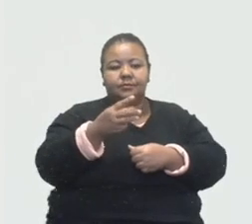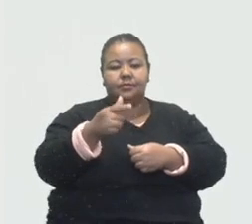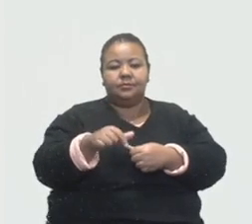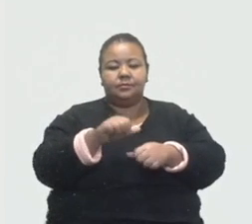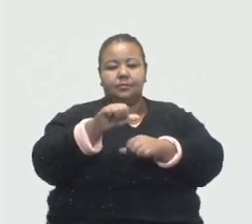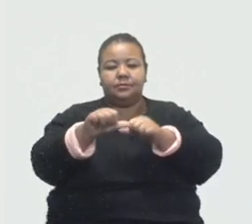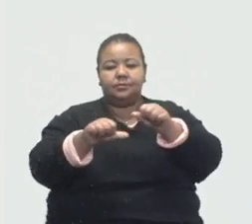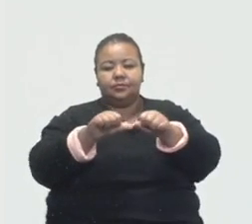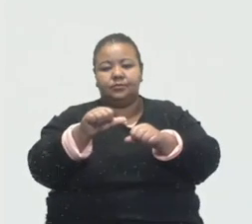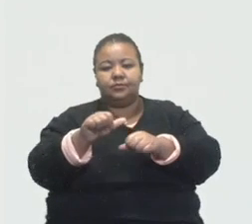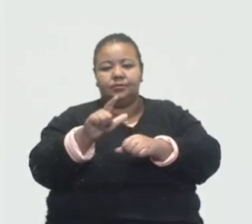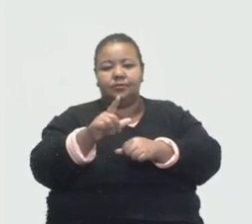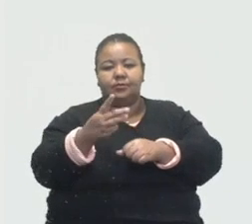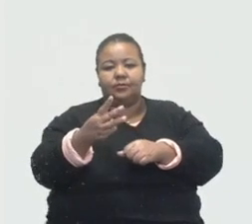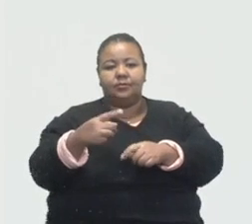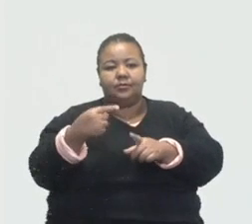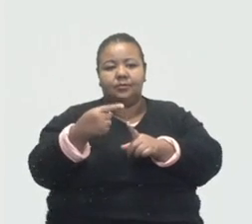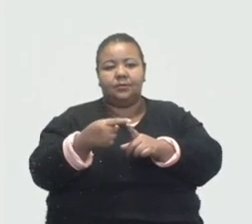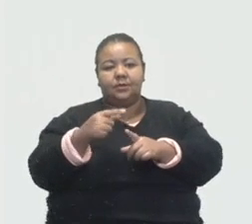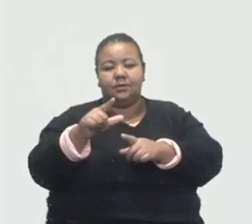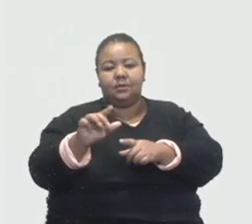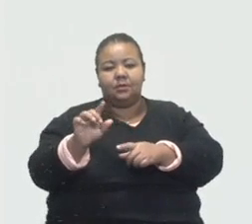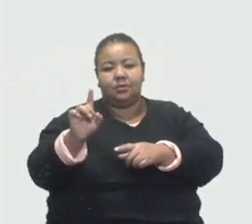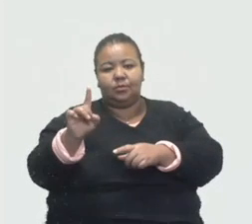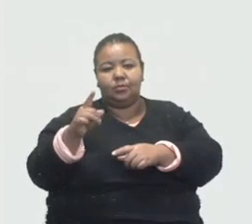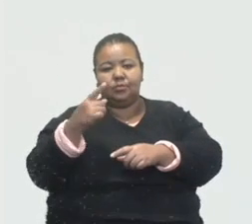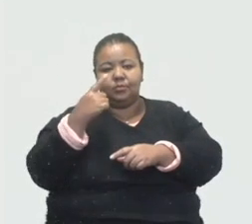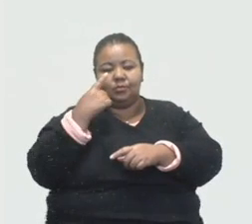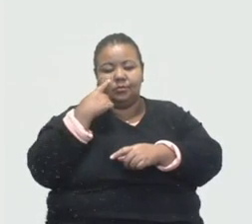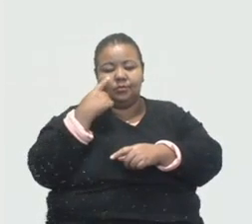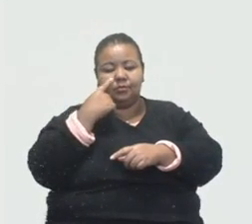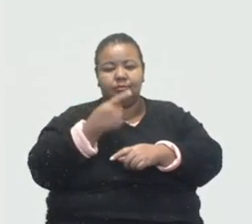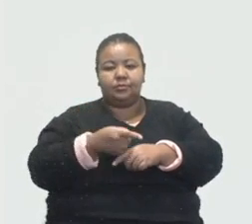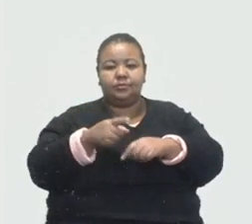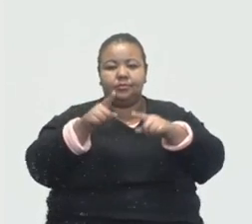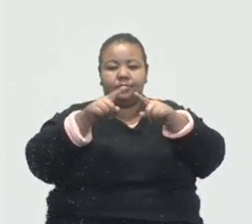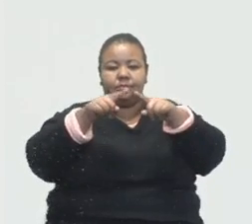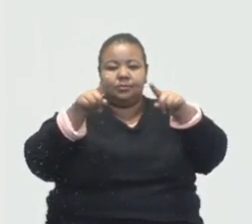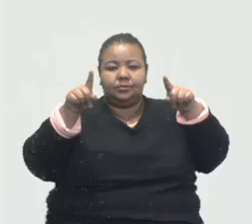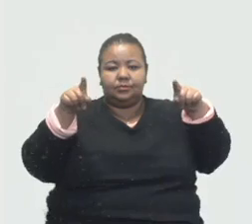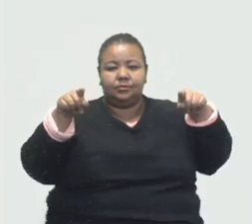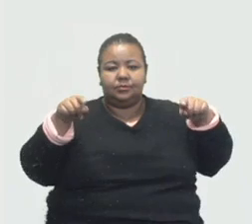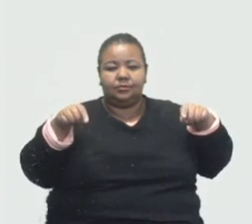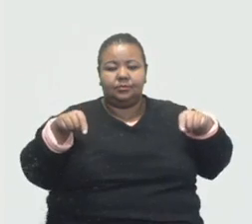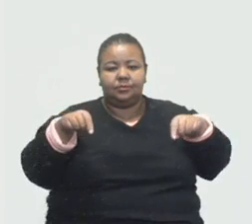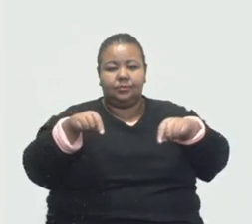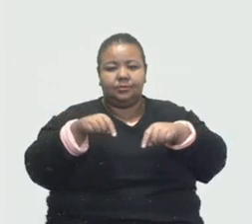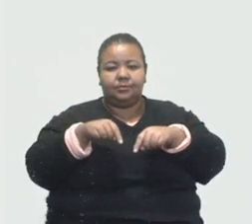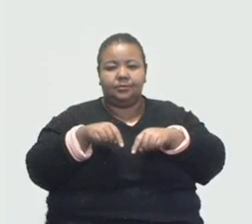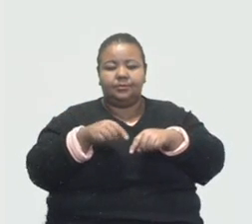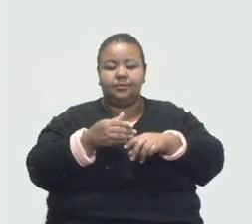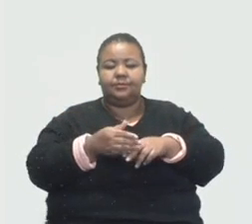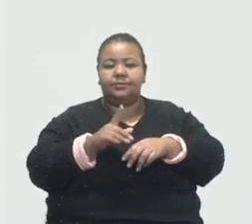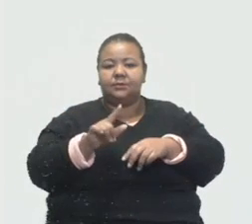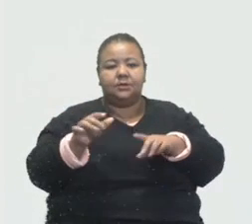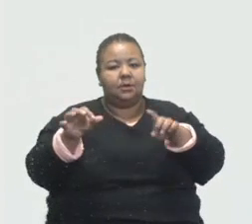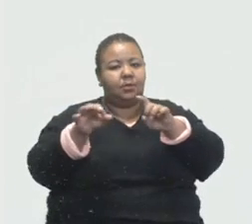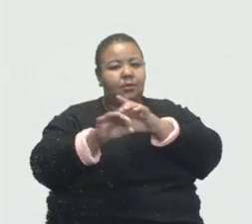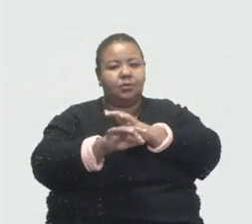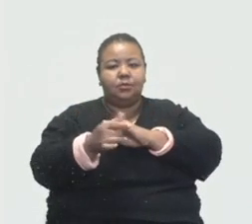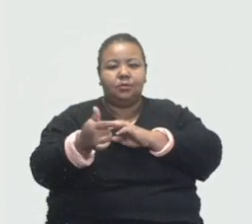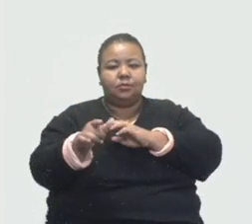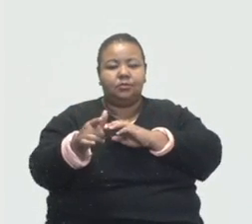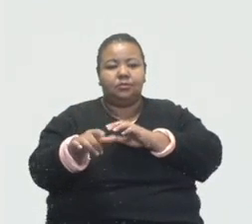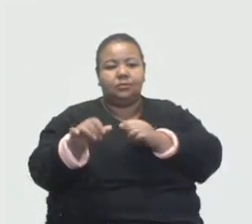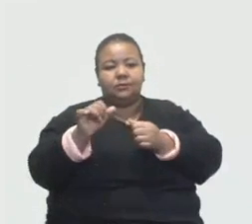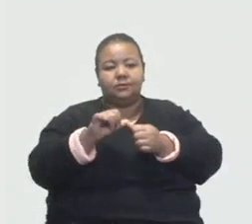3 mais a linha 1. Então, nós temos a seguinte matriz, ela ainda não está na sua forma escalonada. Realizando aqui